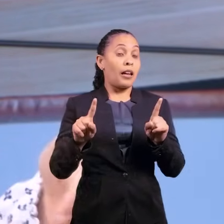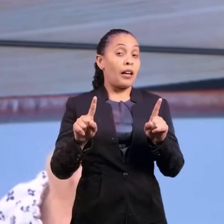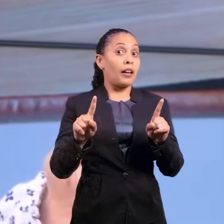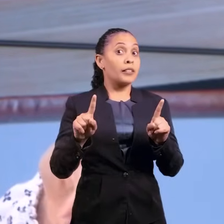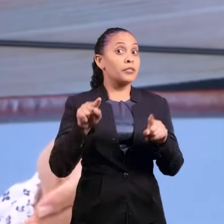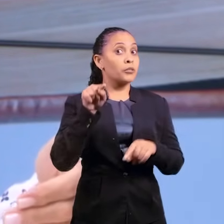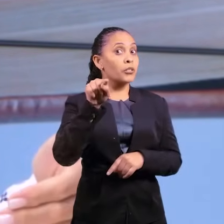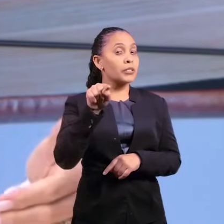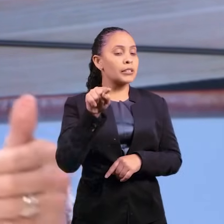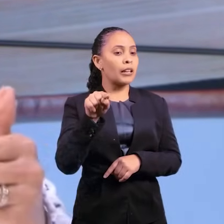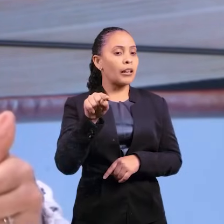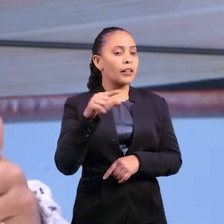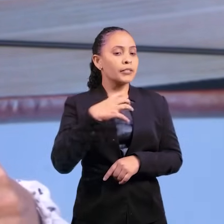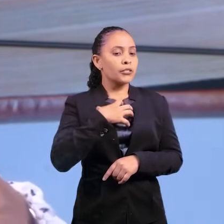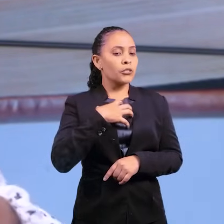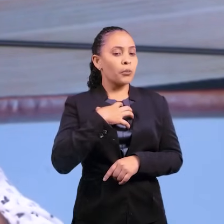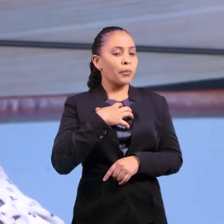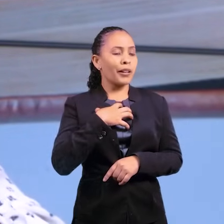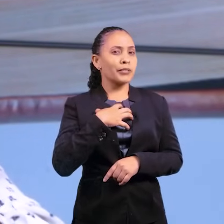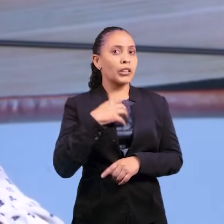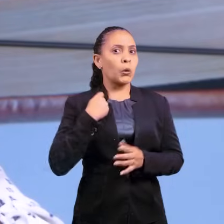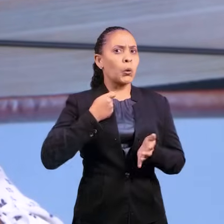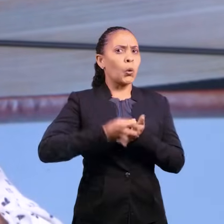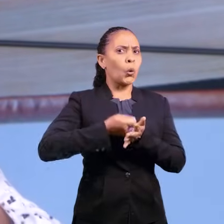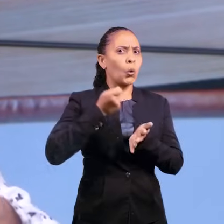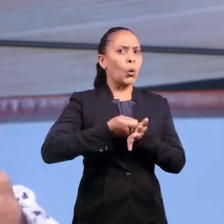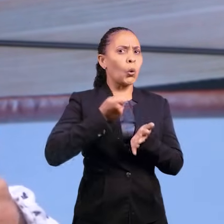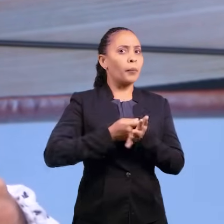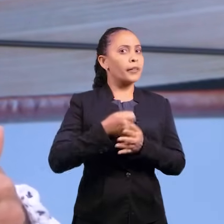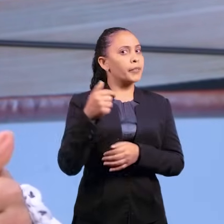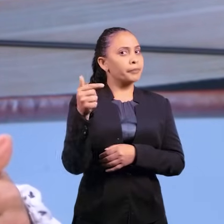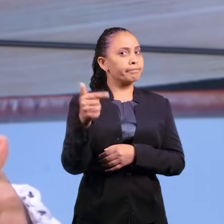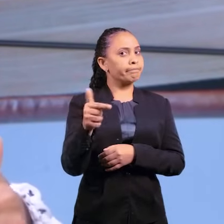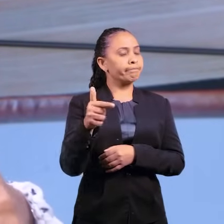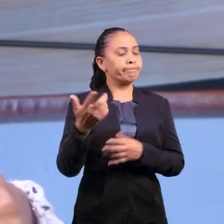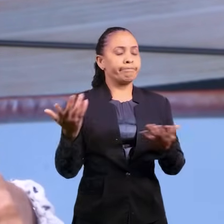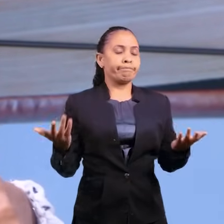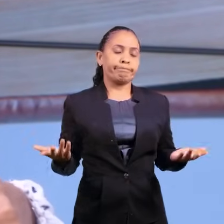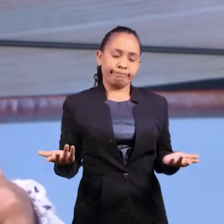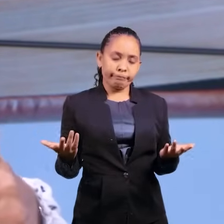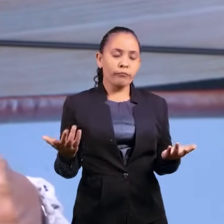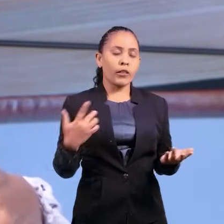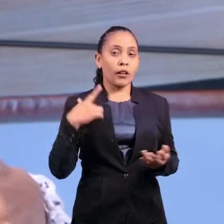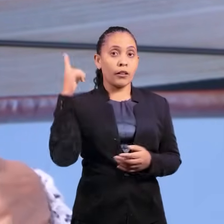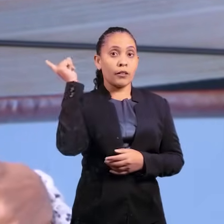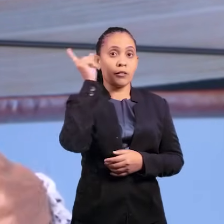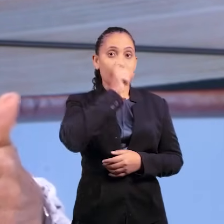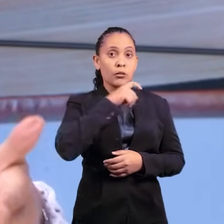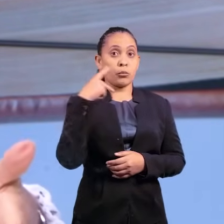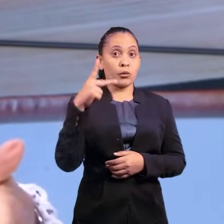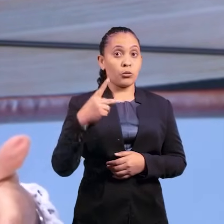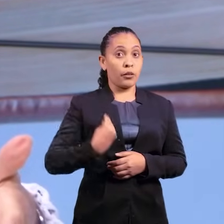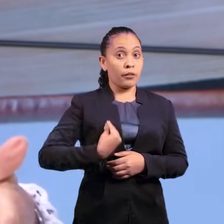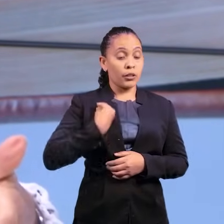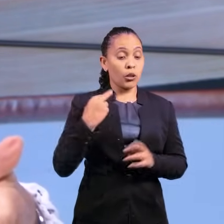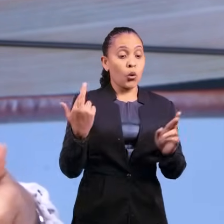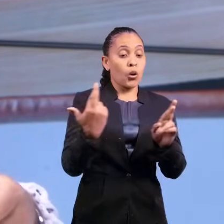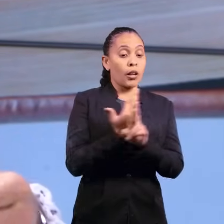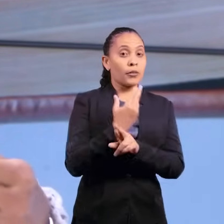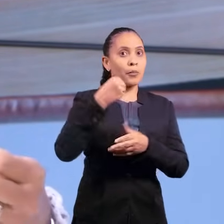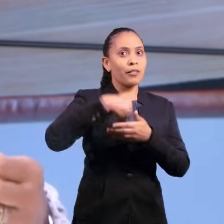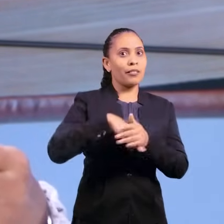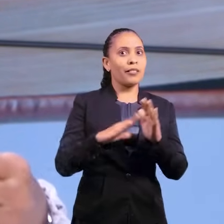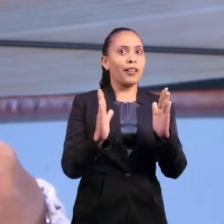com alegria, mas para trazer cobranças, isso é uma coisa que traz uma dificuldade dentro do relacionamento do